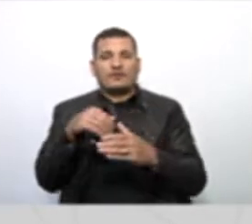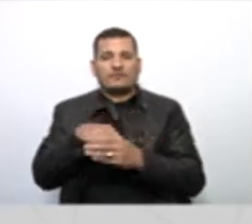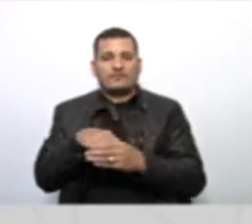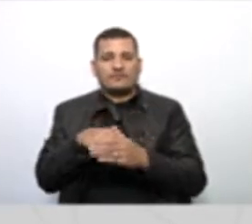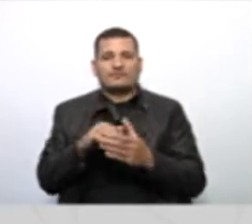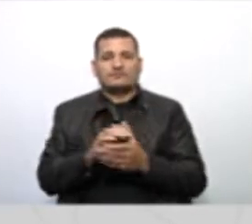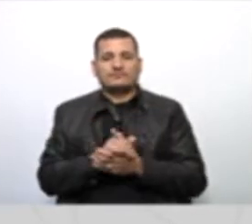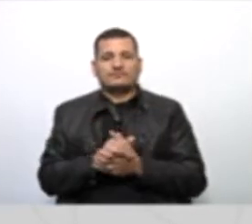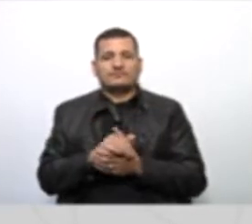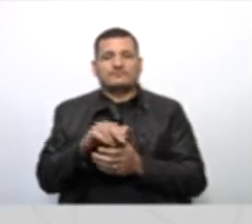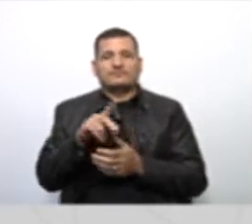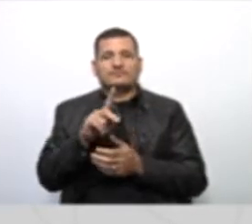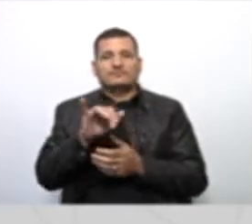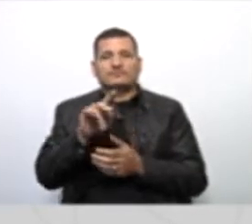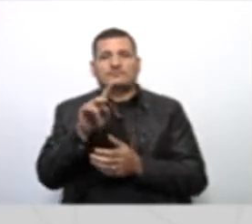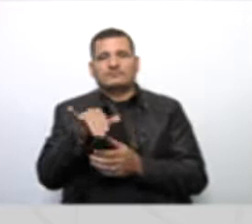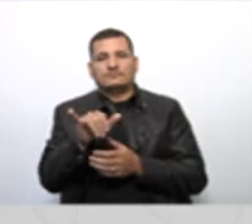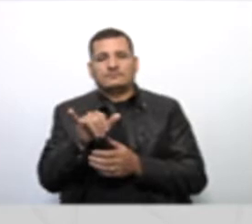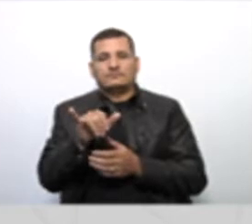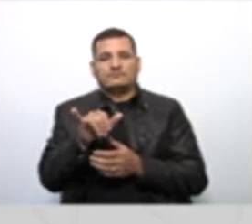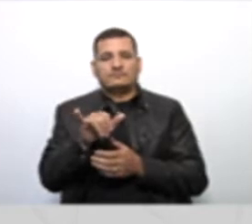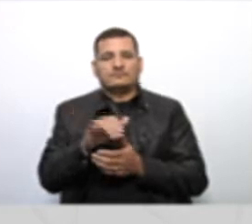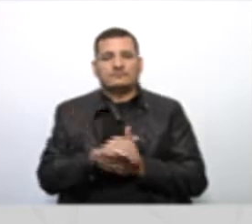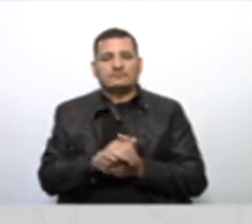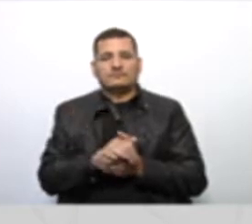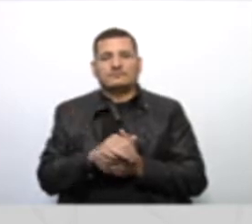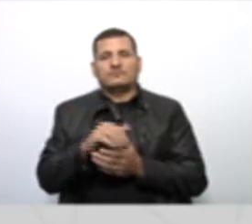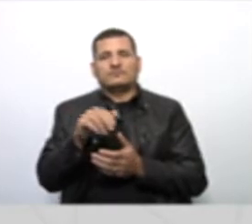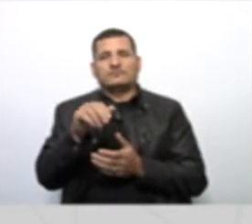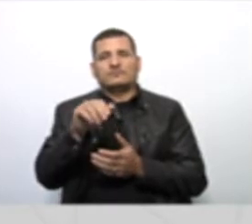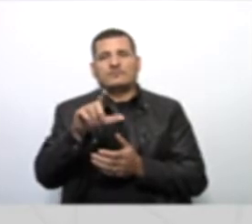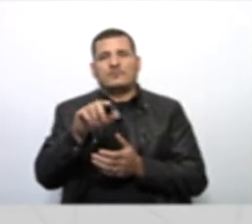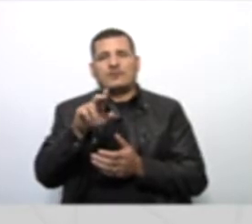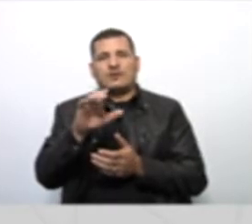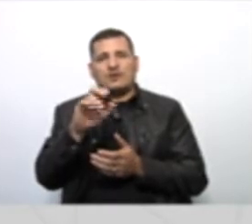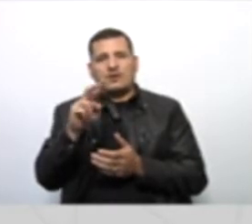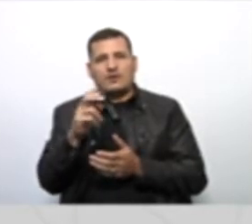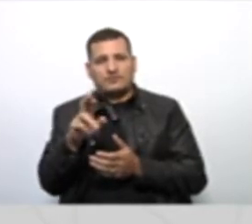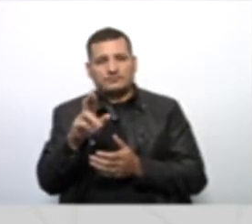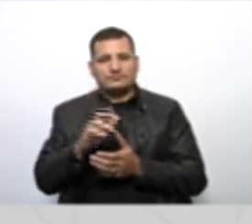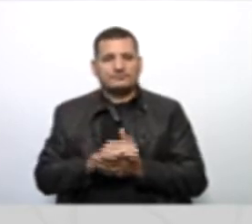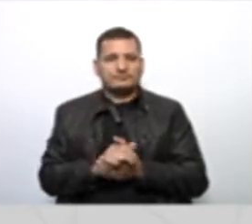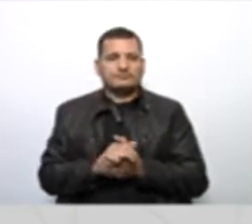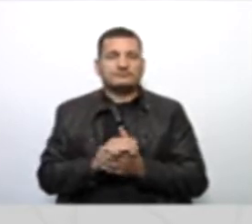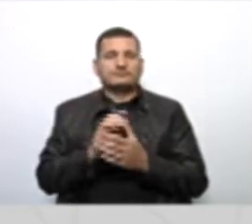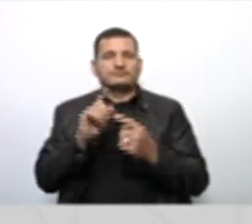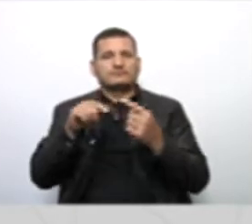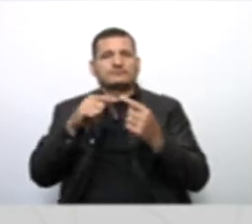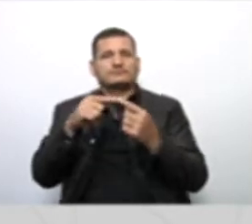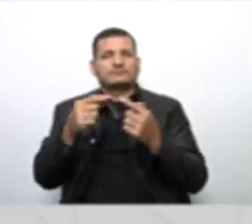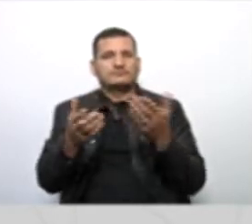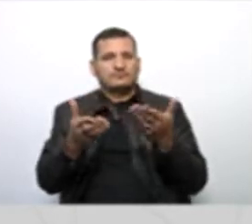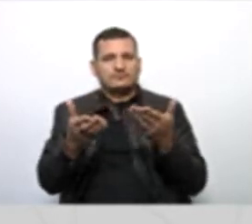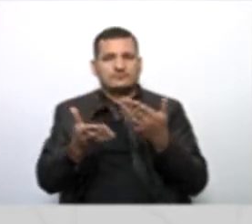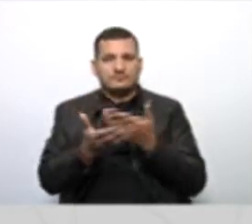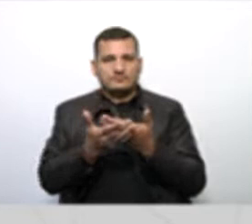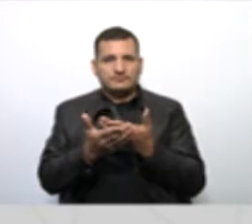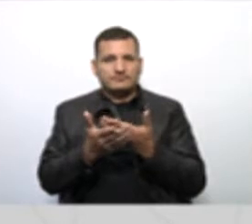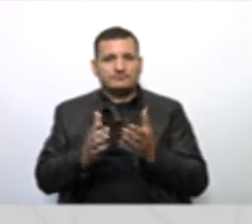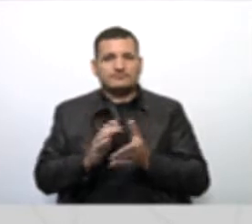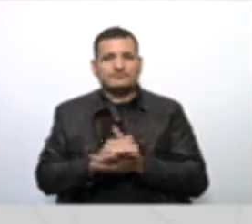Empacotamento, Kiwi e o Kiwi Launch. Ok? Vamos lá, nossos objetivos da nossa teleaula.